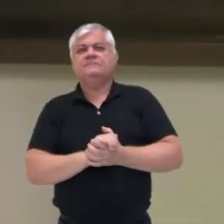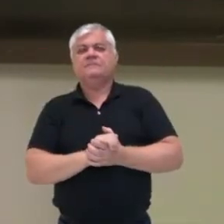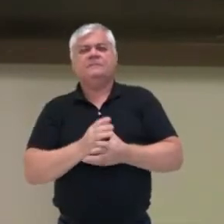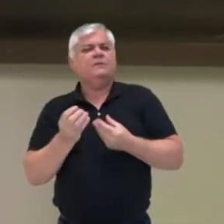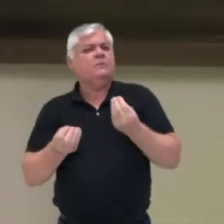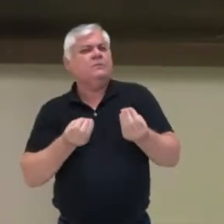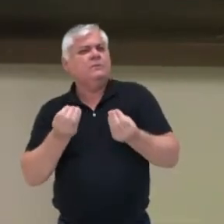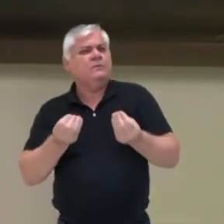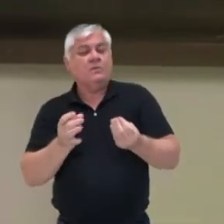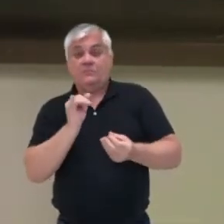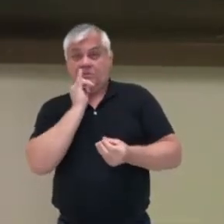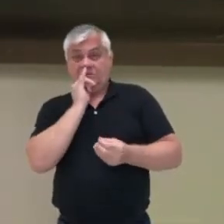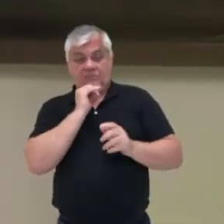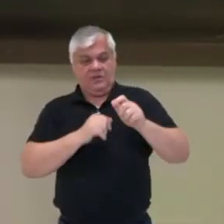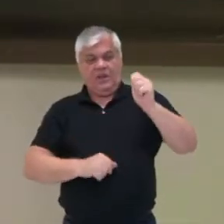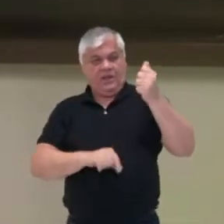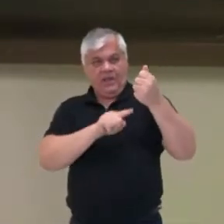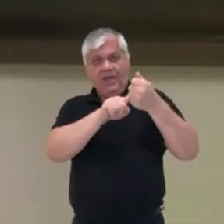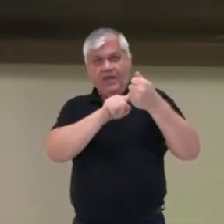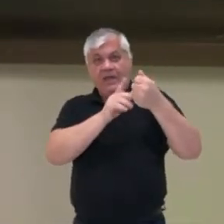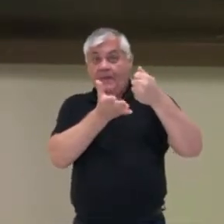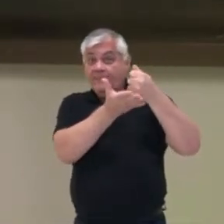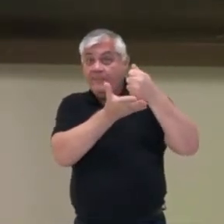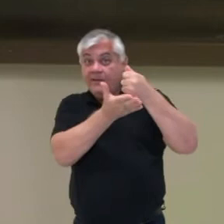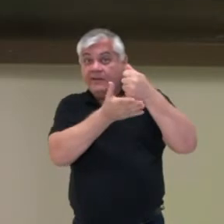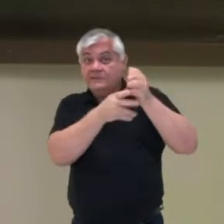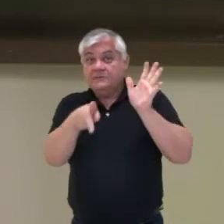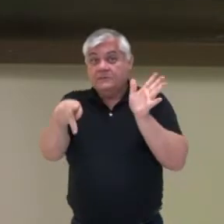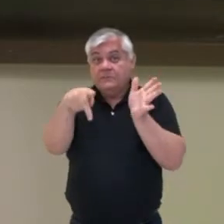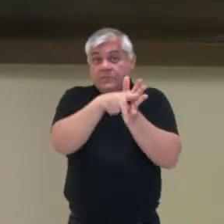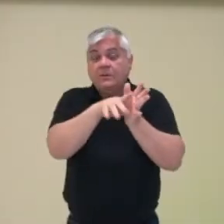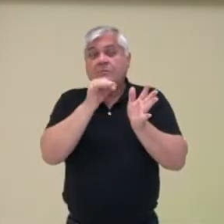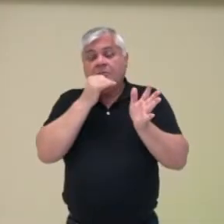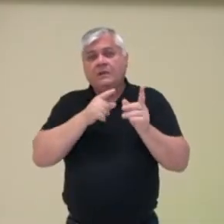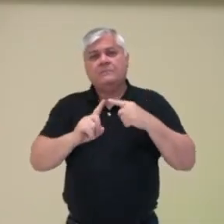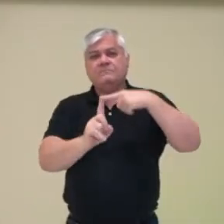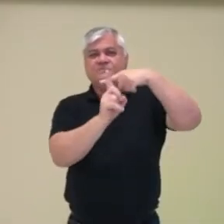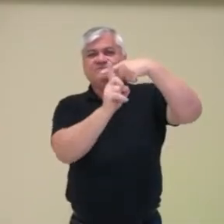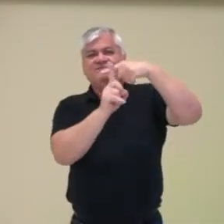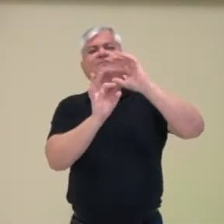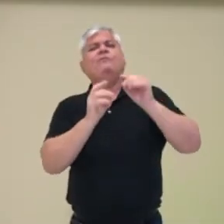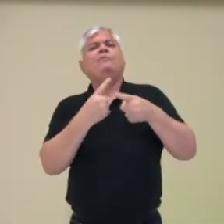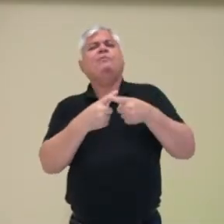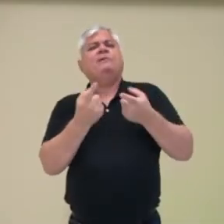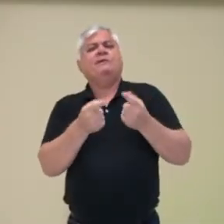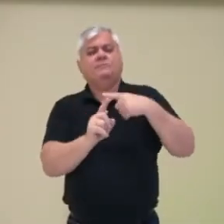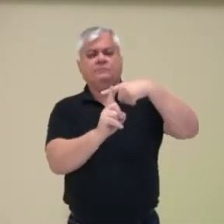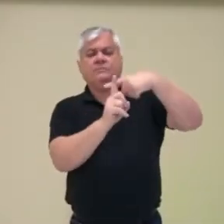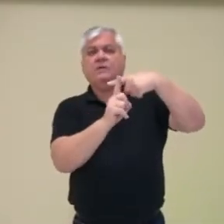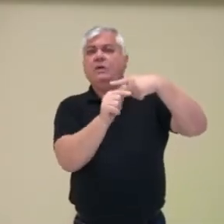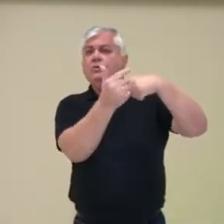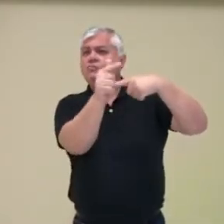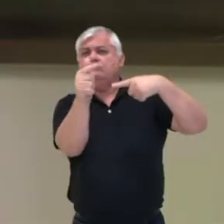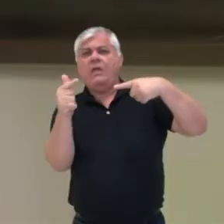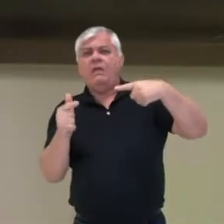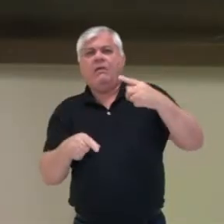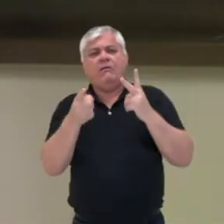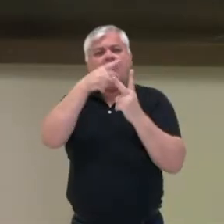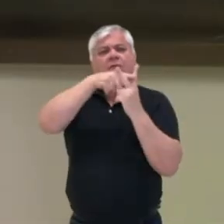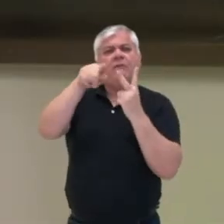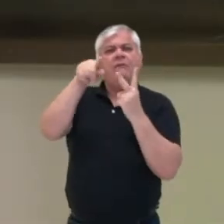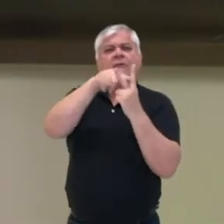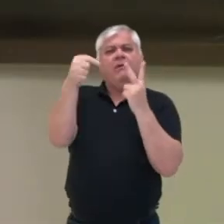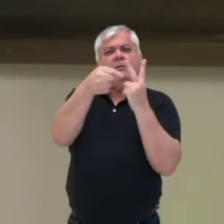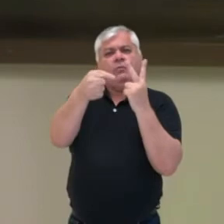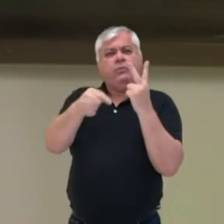isso, o A pertence aos reais positivos. Por quê? Porque não existe raiz de número negativo,